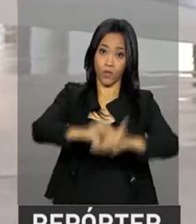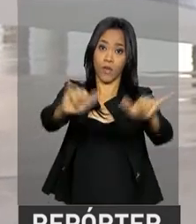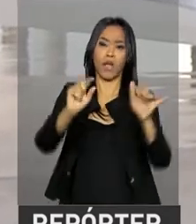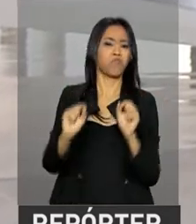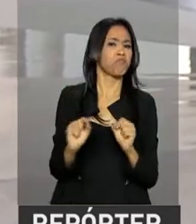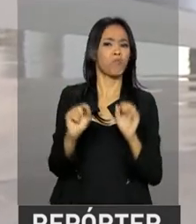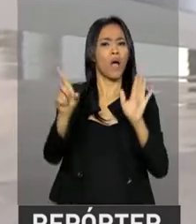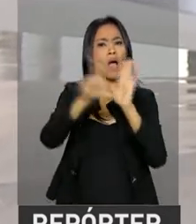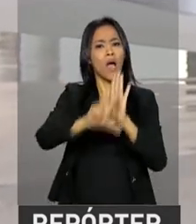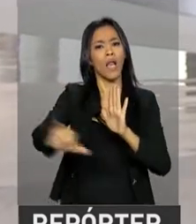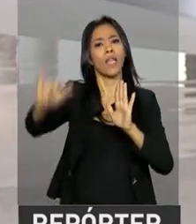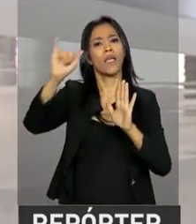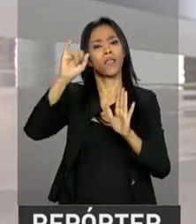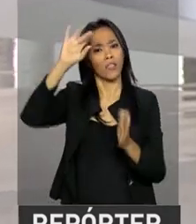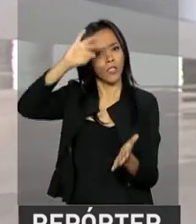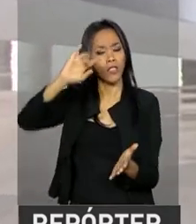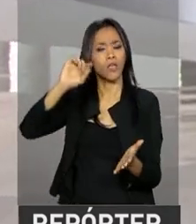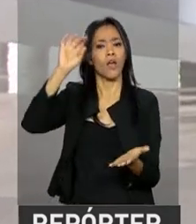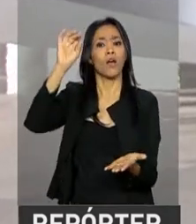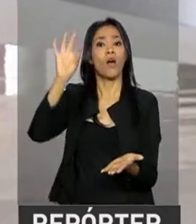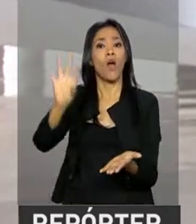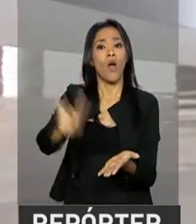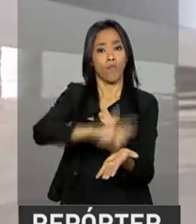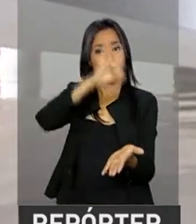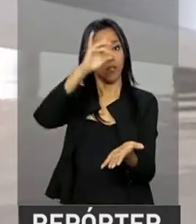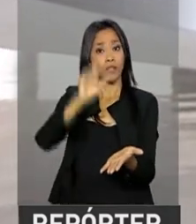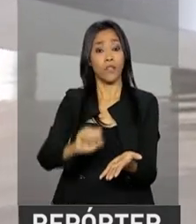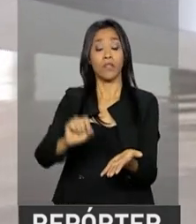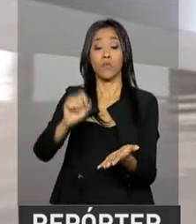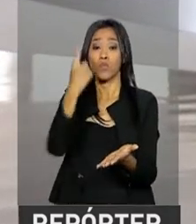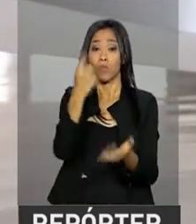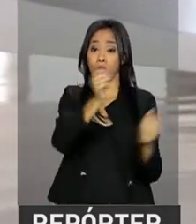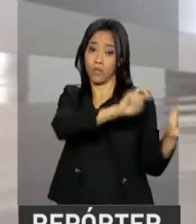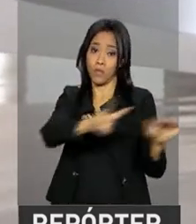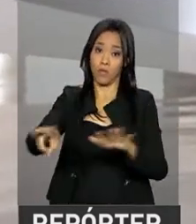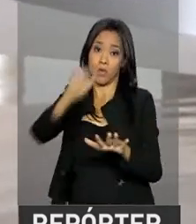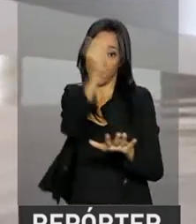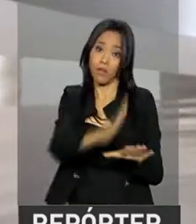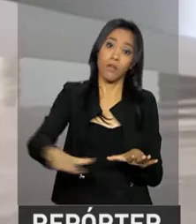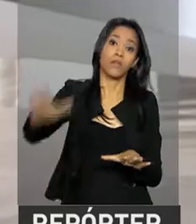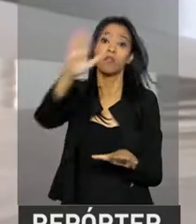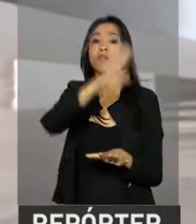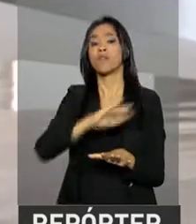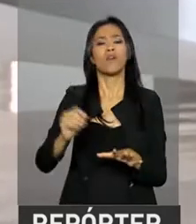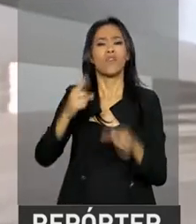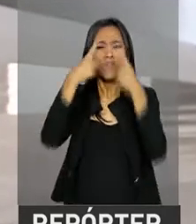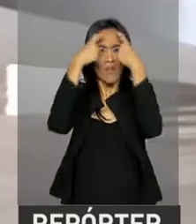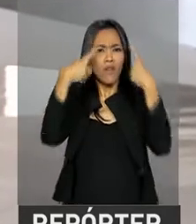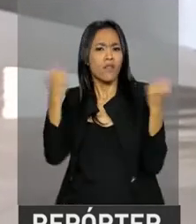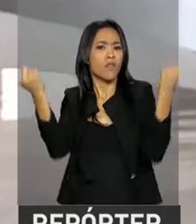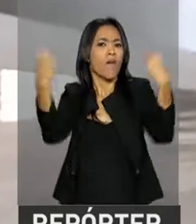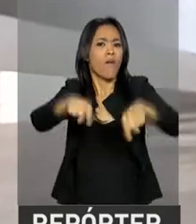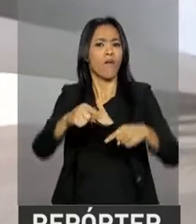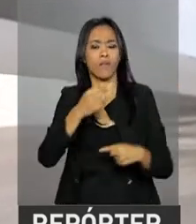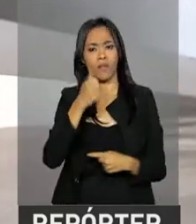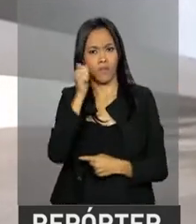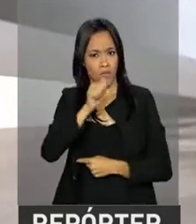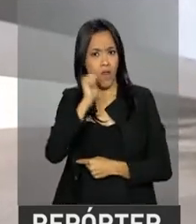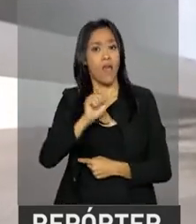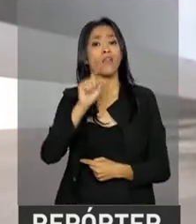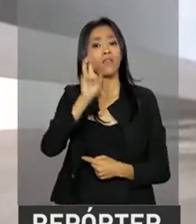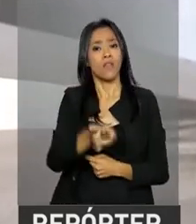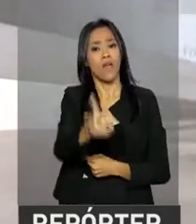semana nacional de conscientização sobre o combate à violência contra a mulher será sempre na última semana